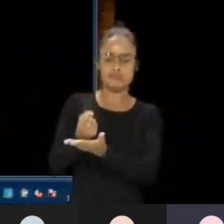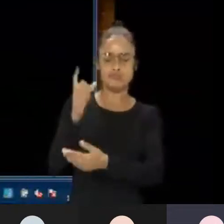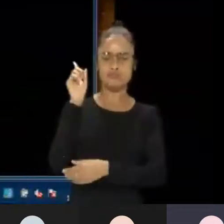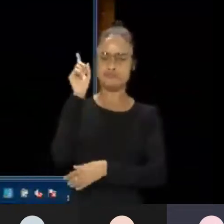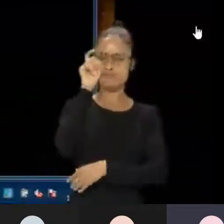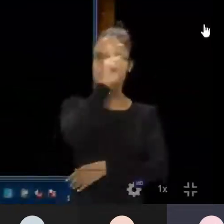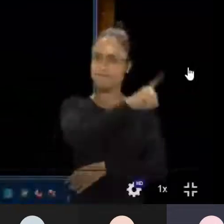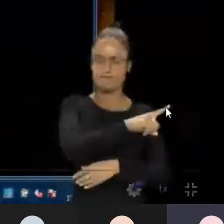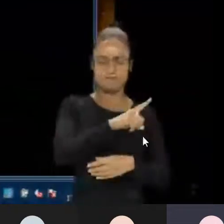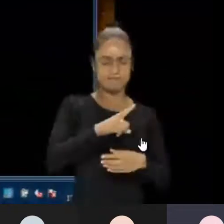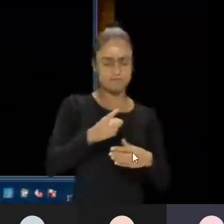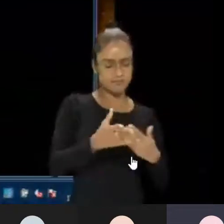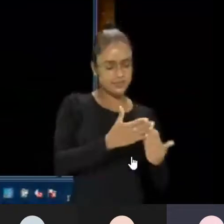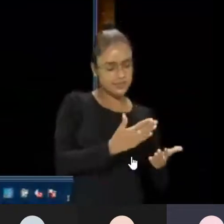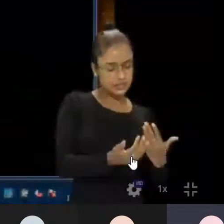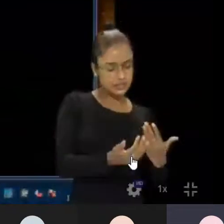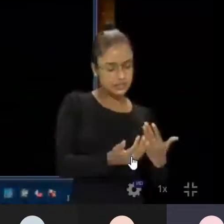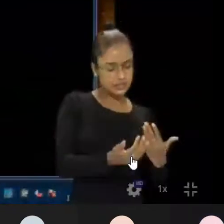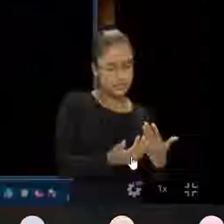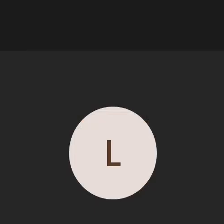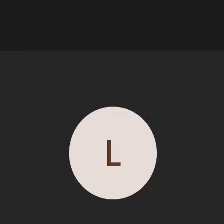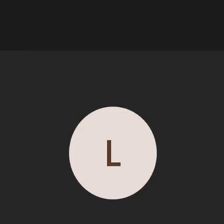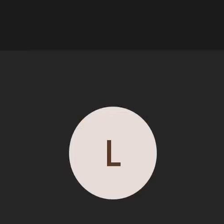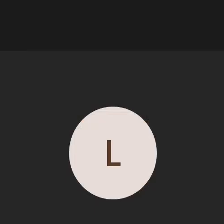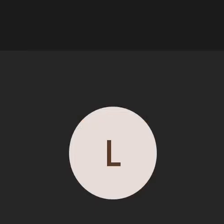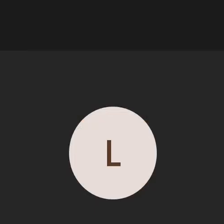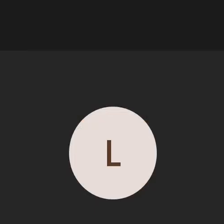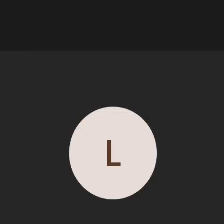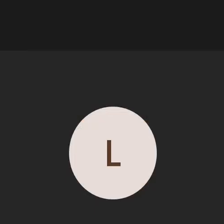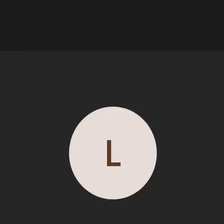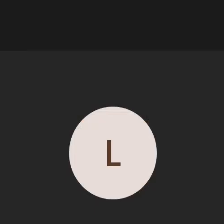faríamos isso manualmente. É mais viável.